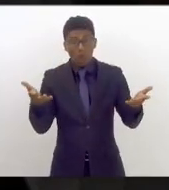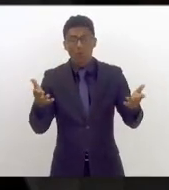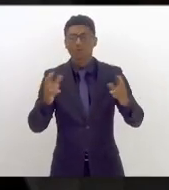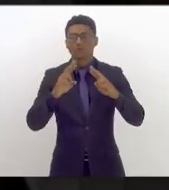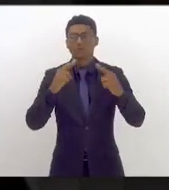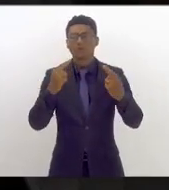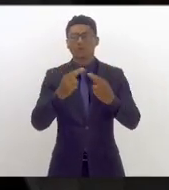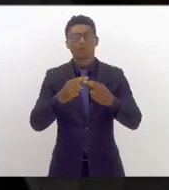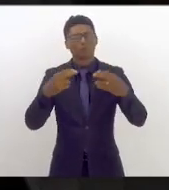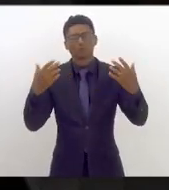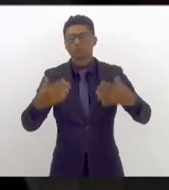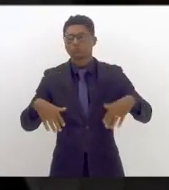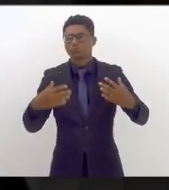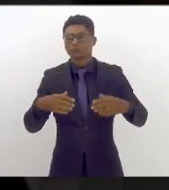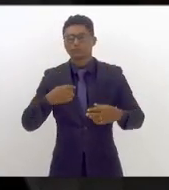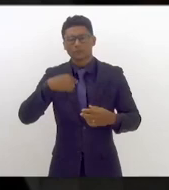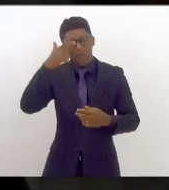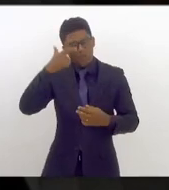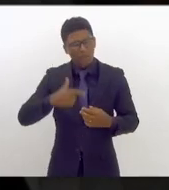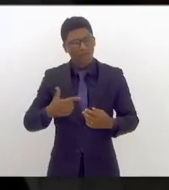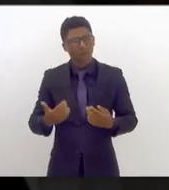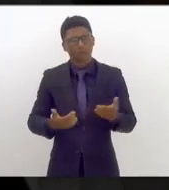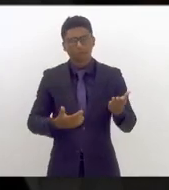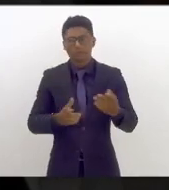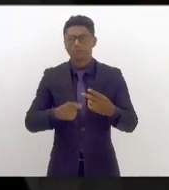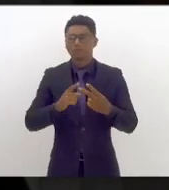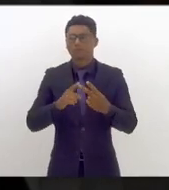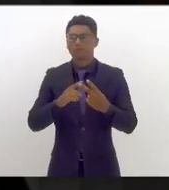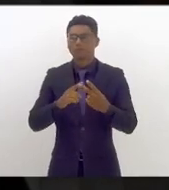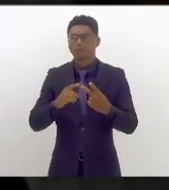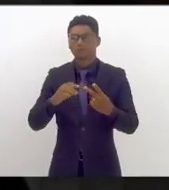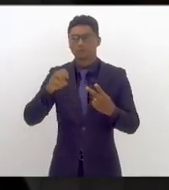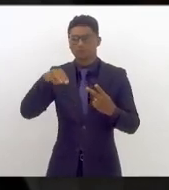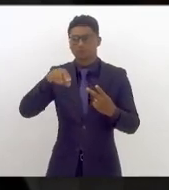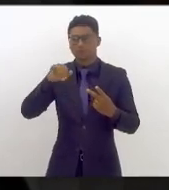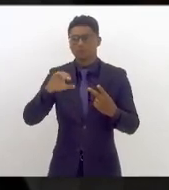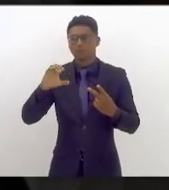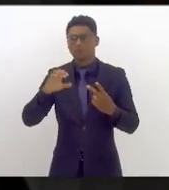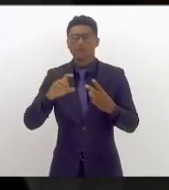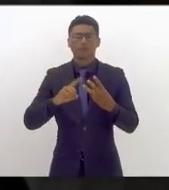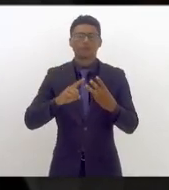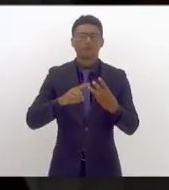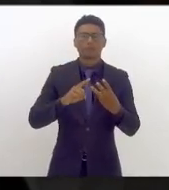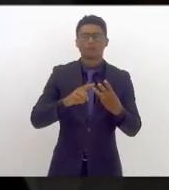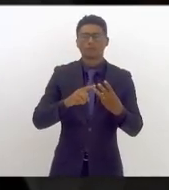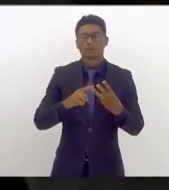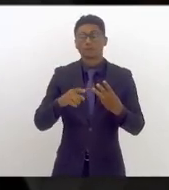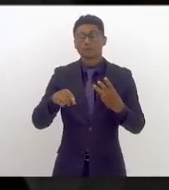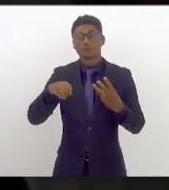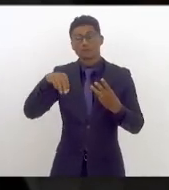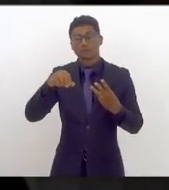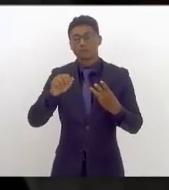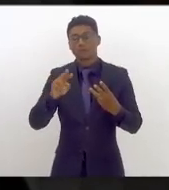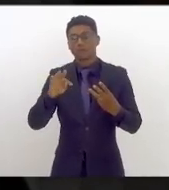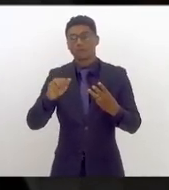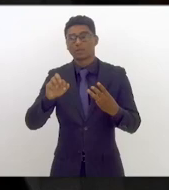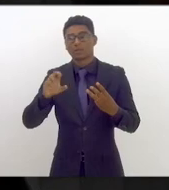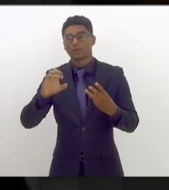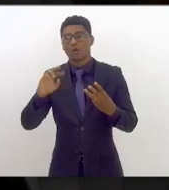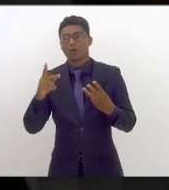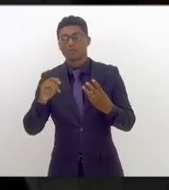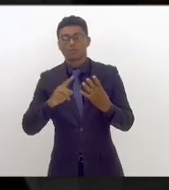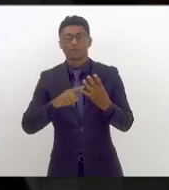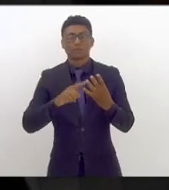Eu, Vossa Excelência, deputado Carlos Mink, deputada Mônica Francisco presente, mas também o mandato da deputada Marta Rocha, também o mandato da deputada enfermeira